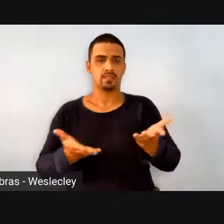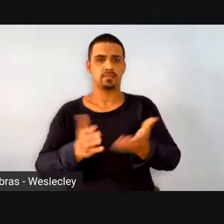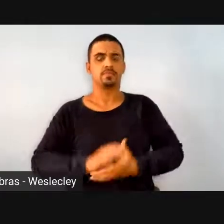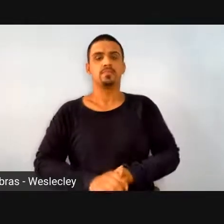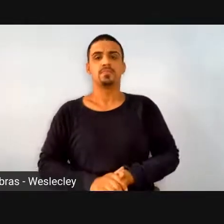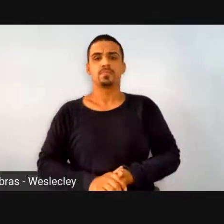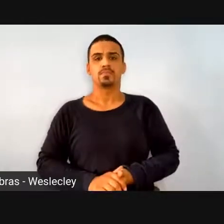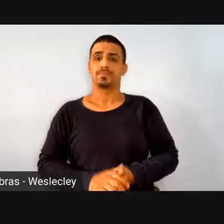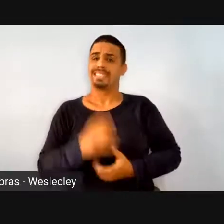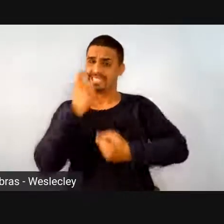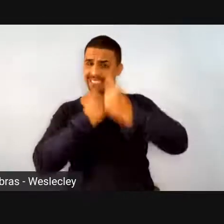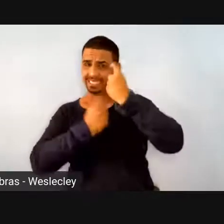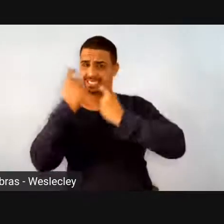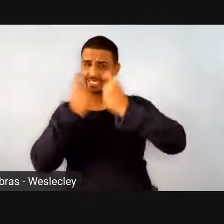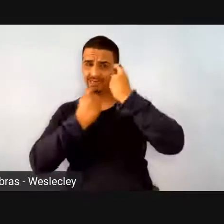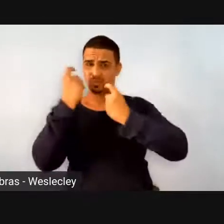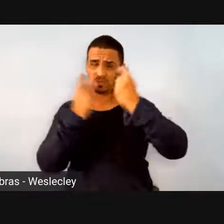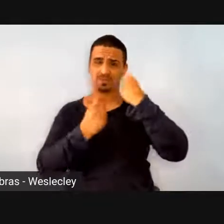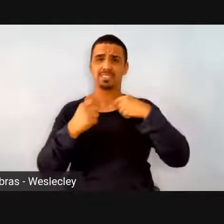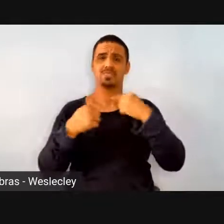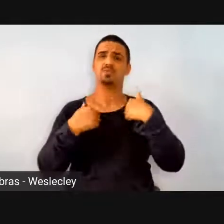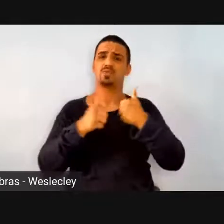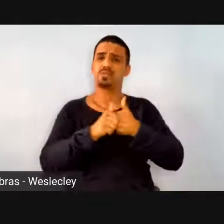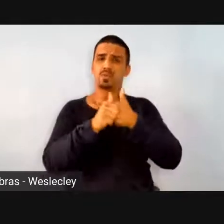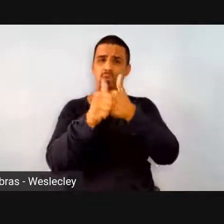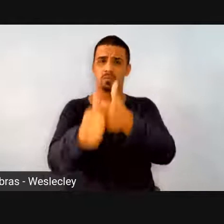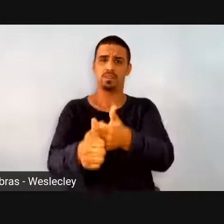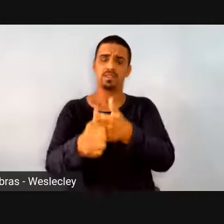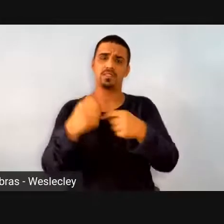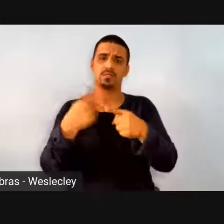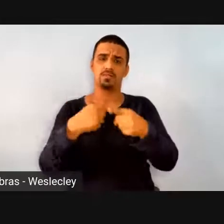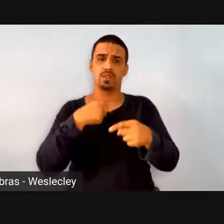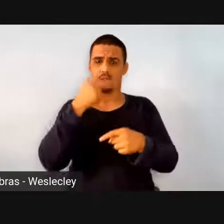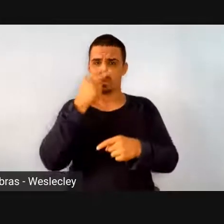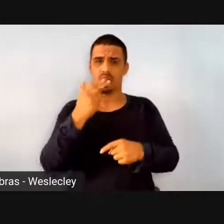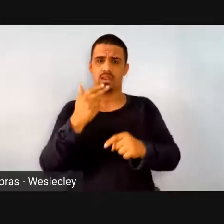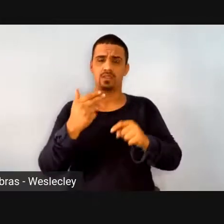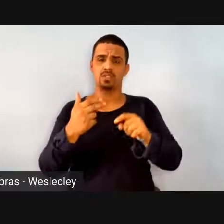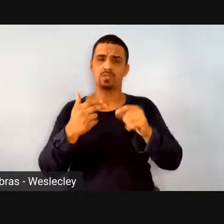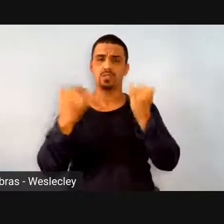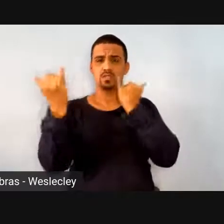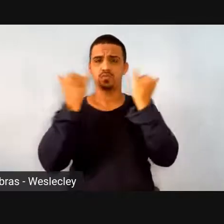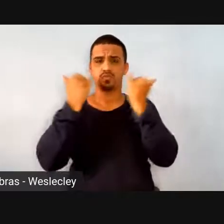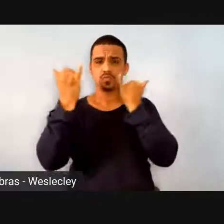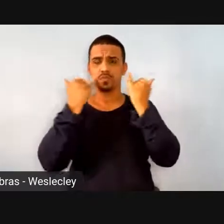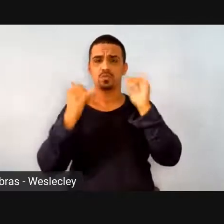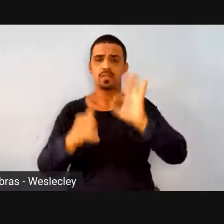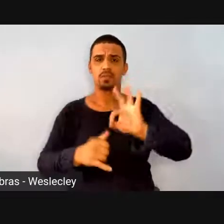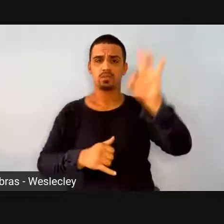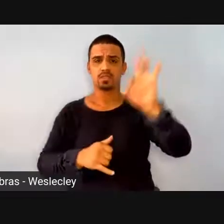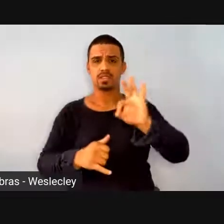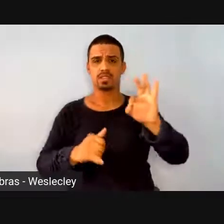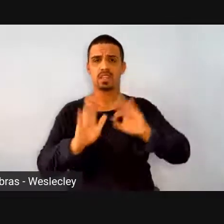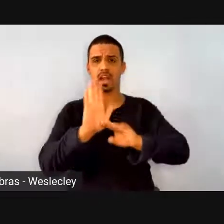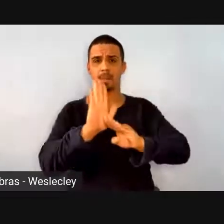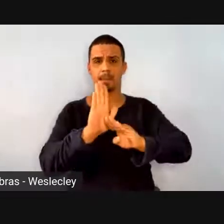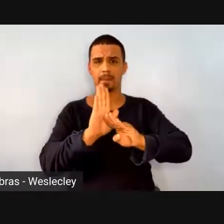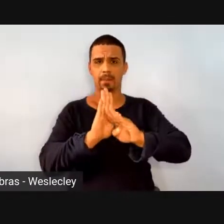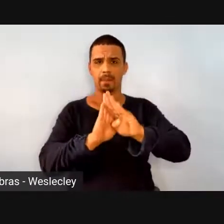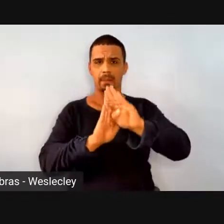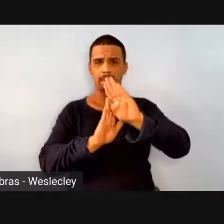Essa é uma preocupação que me acompanha desde então. Eu acho que os indícios estão aí de aumento relativo da influência